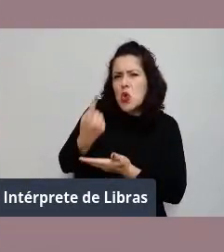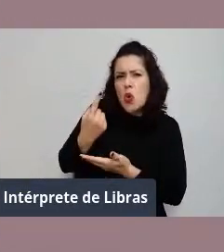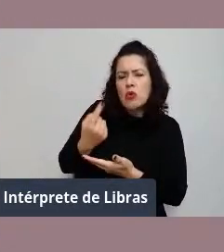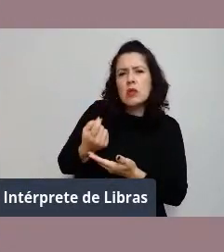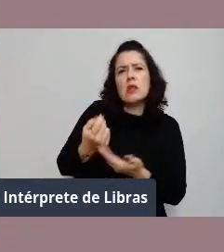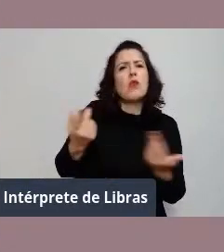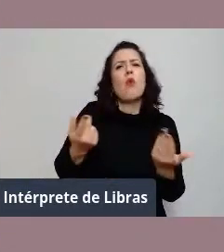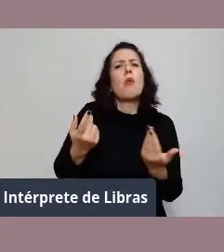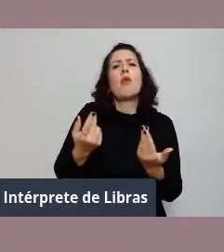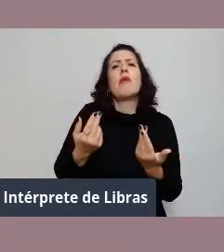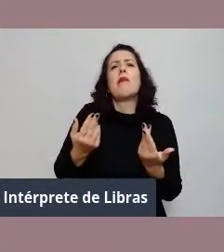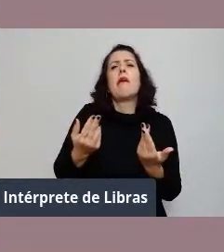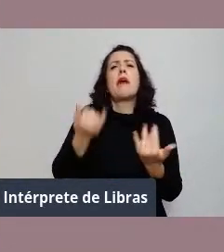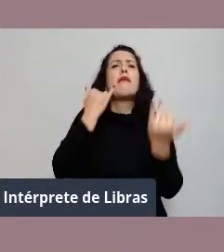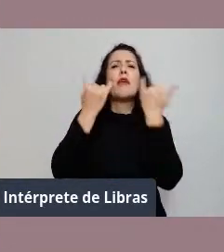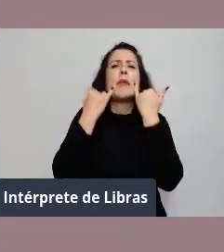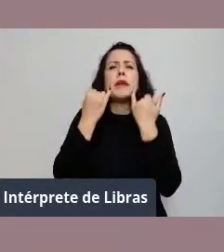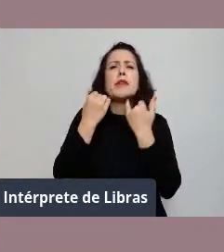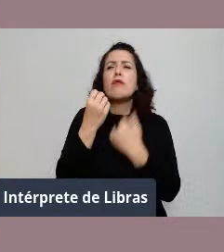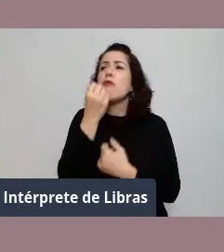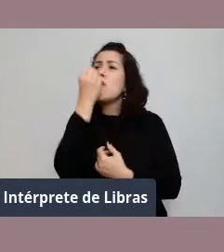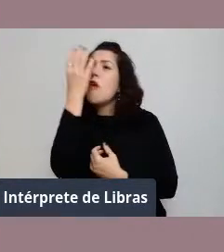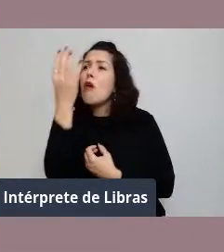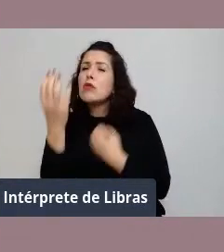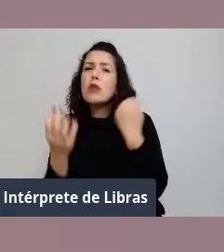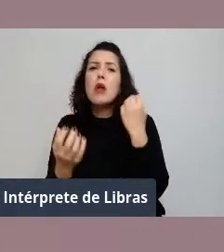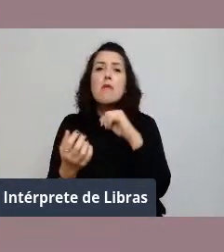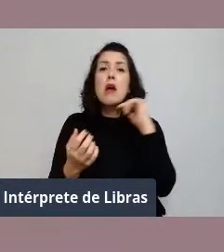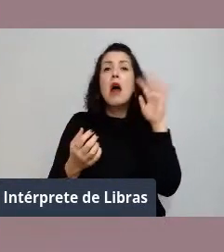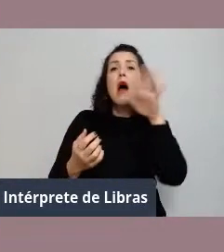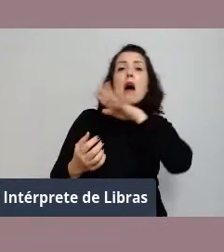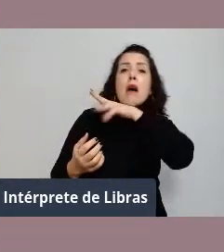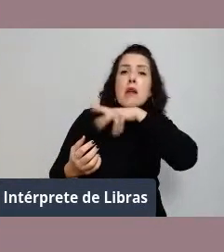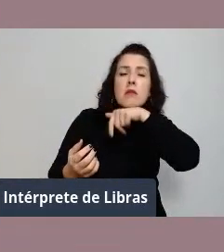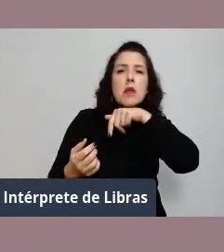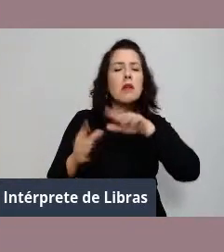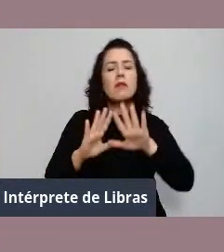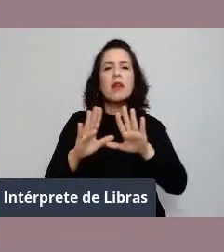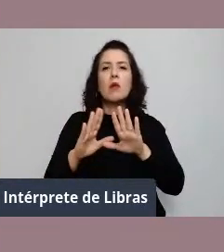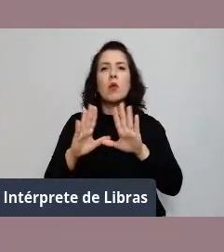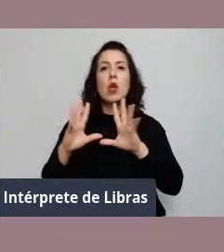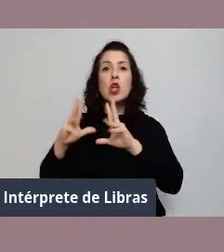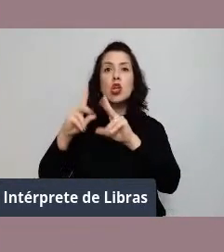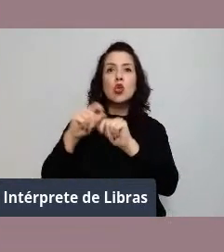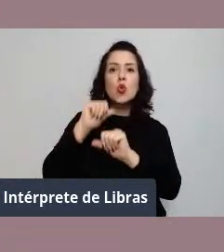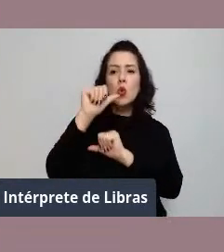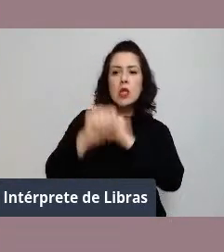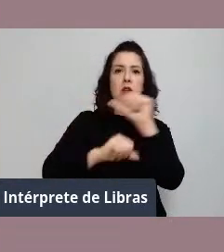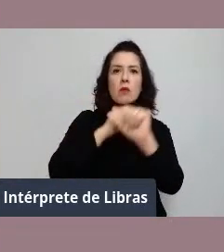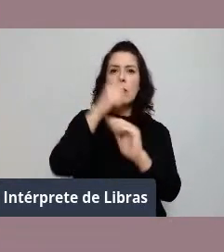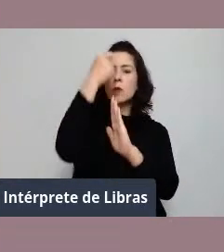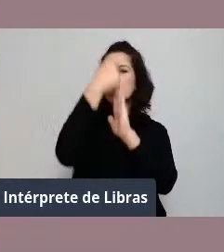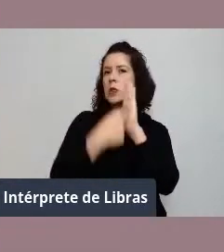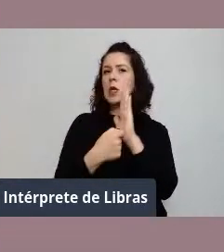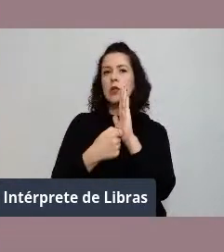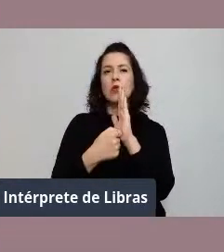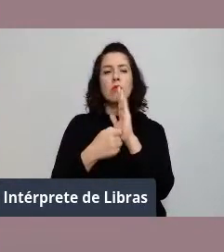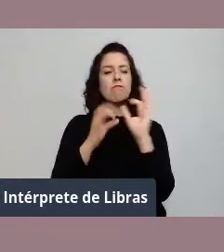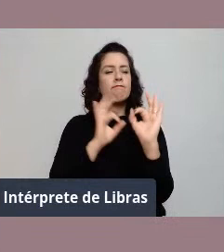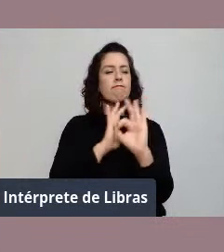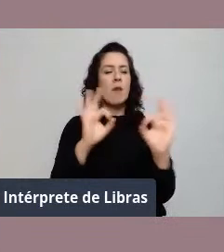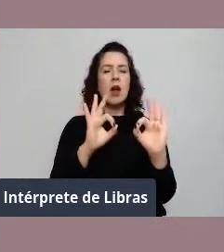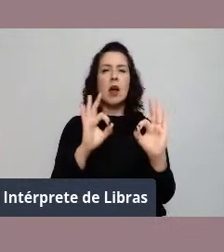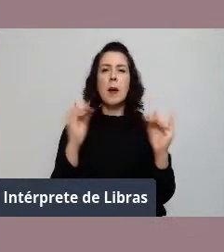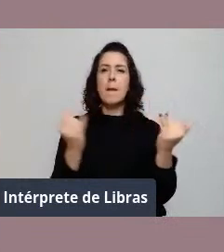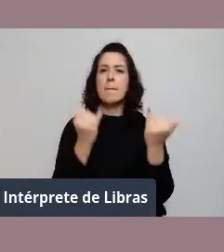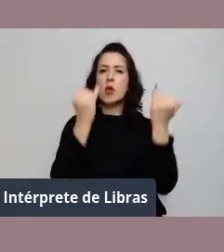bichos, tudo, se haviam convertido em indícios indispensáveis sobre a protagonista, na reiteração de